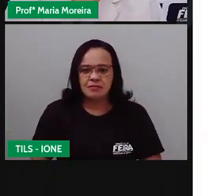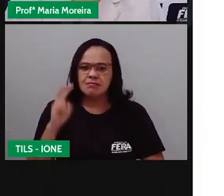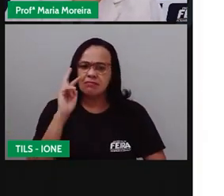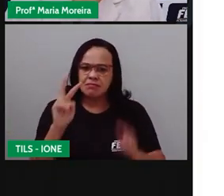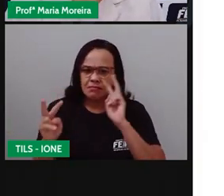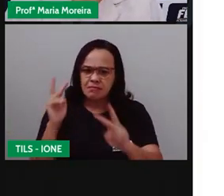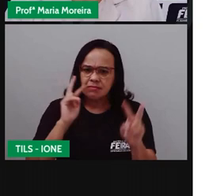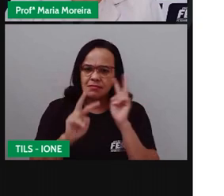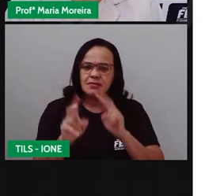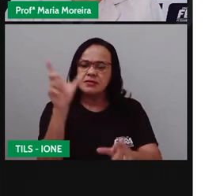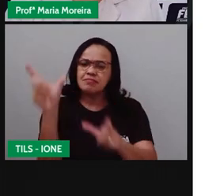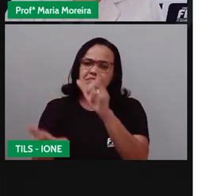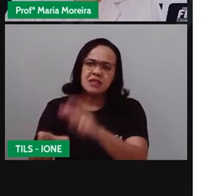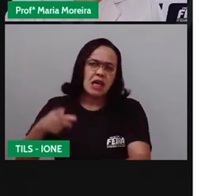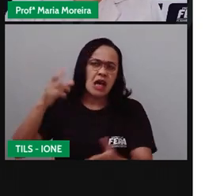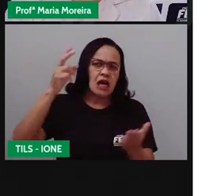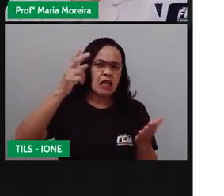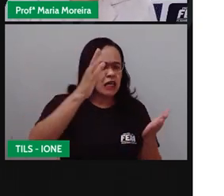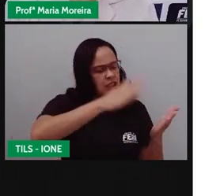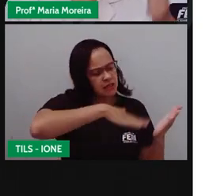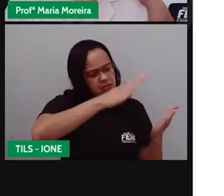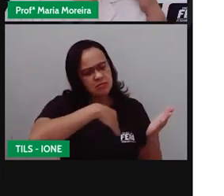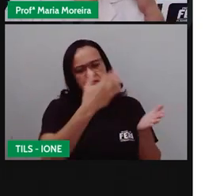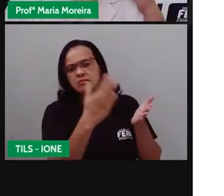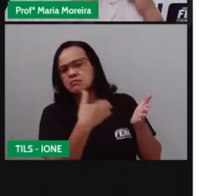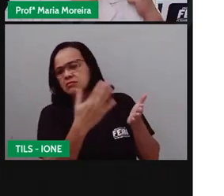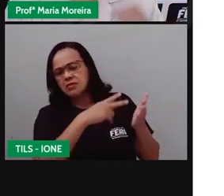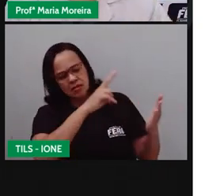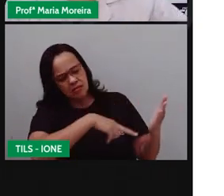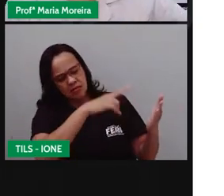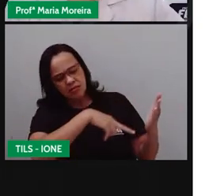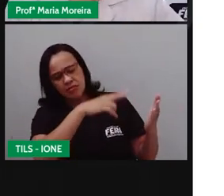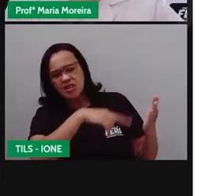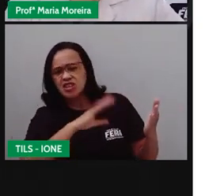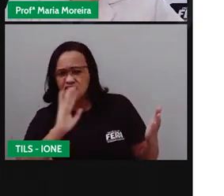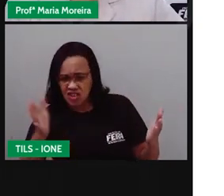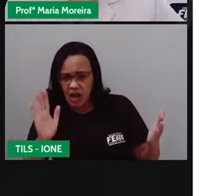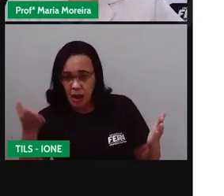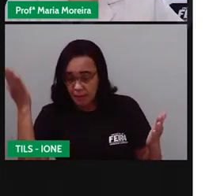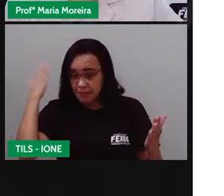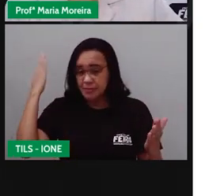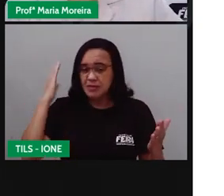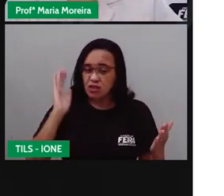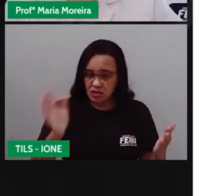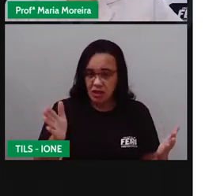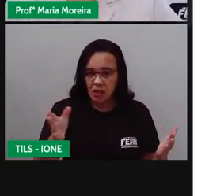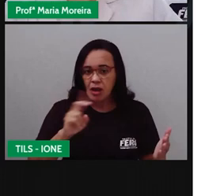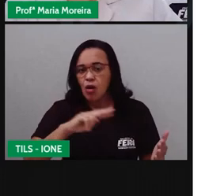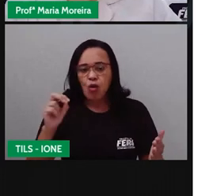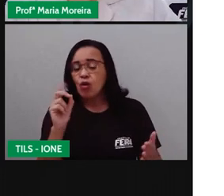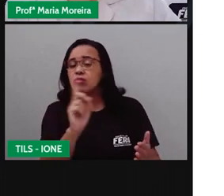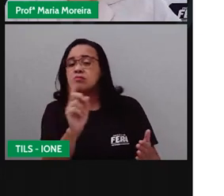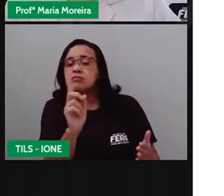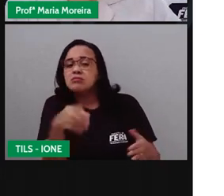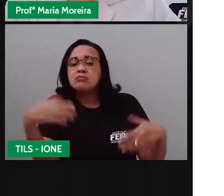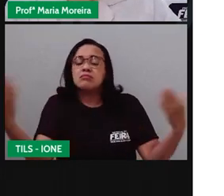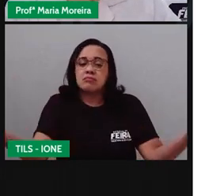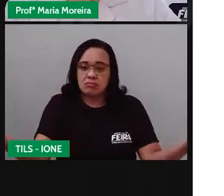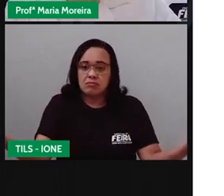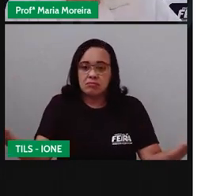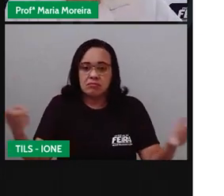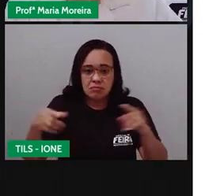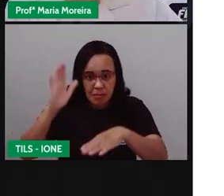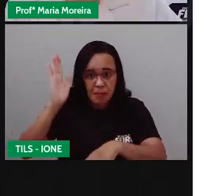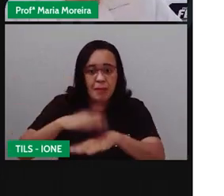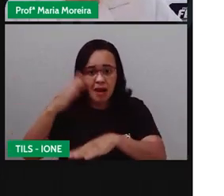Você já havia lido outras biografias? Nós lemos agora a biografia de Santos Dumont. Mas